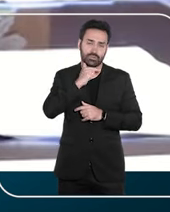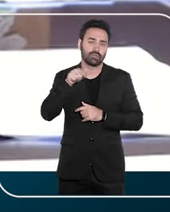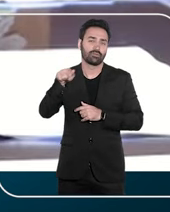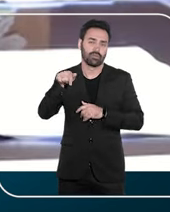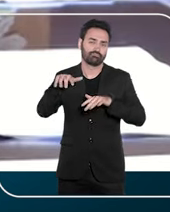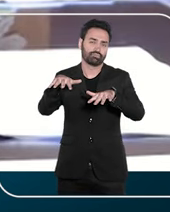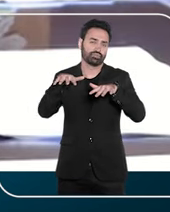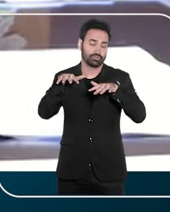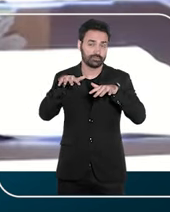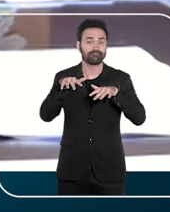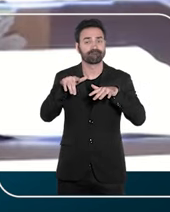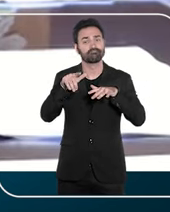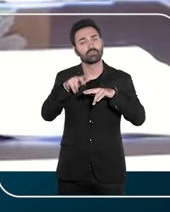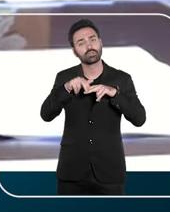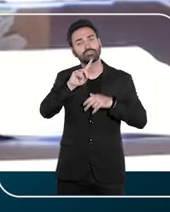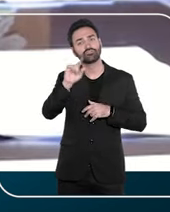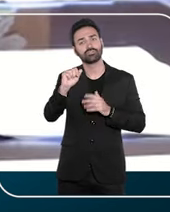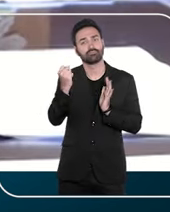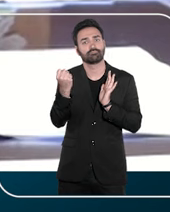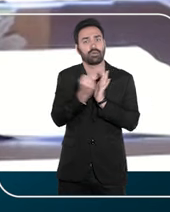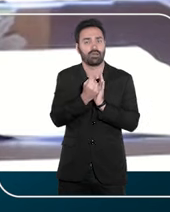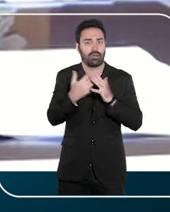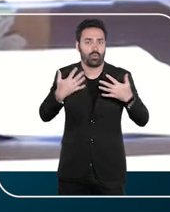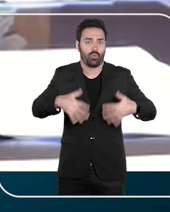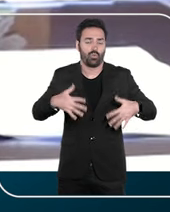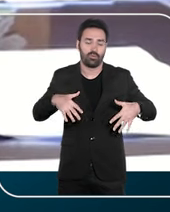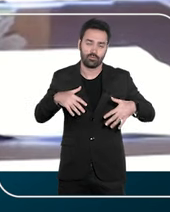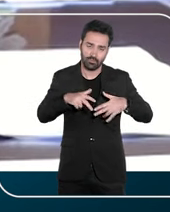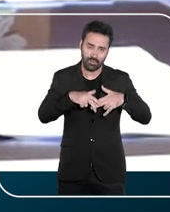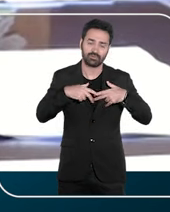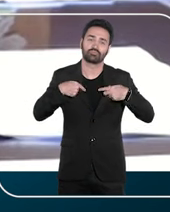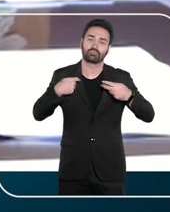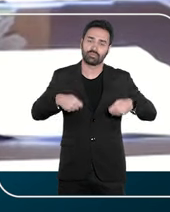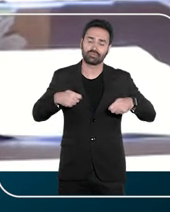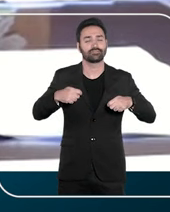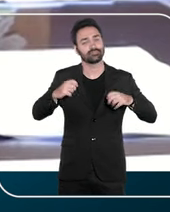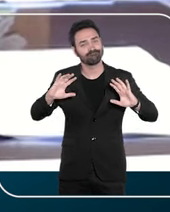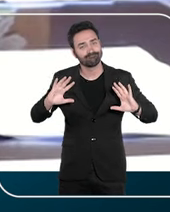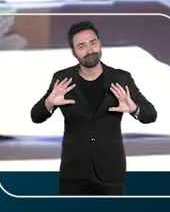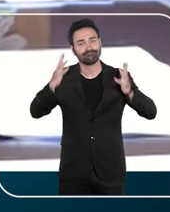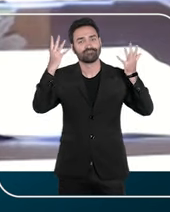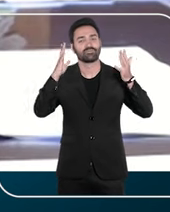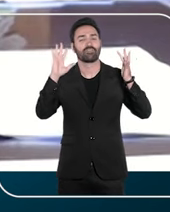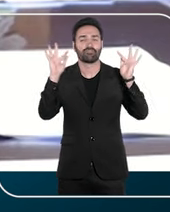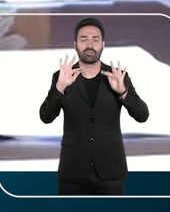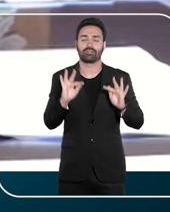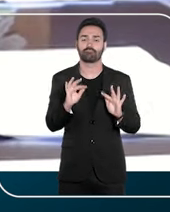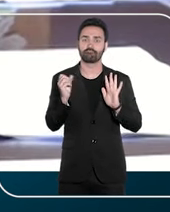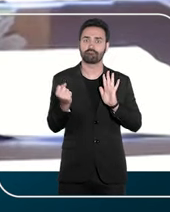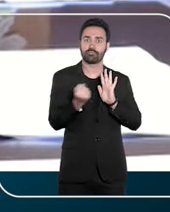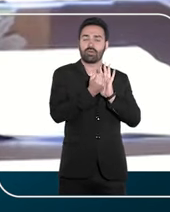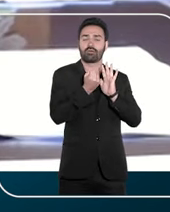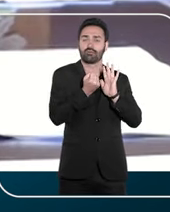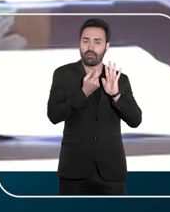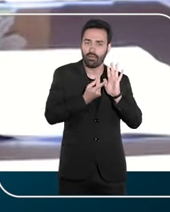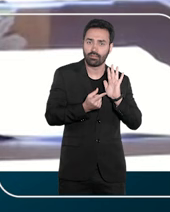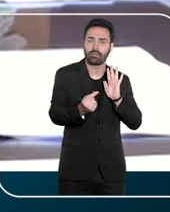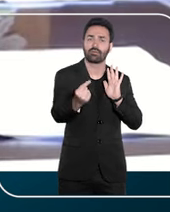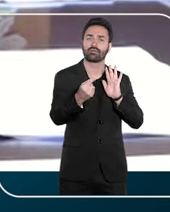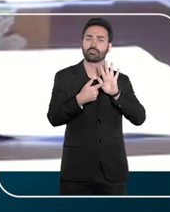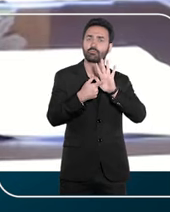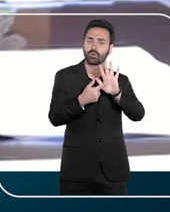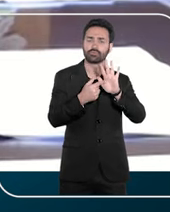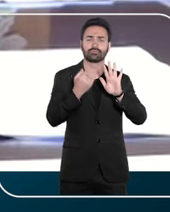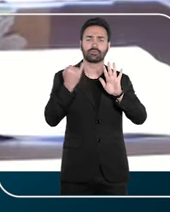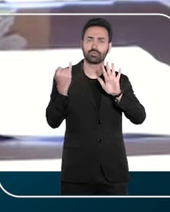datas que são muito marcantes, que precisam ser comemoradas mesmo, para deixar de forma indelével a importância do